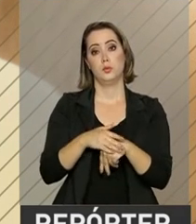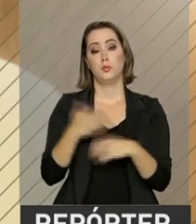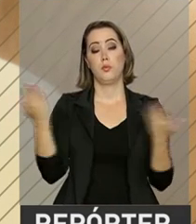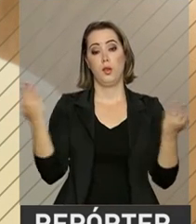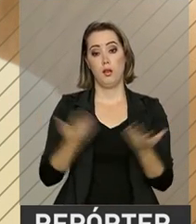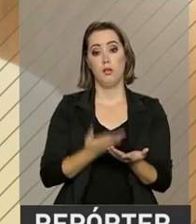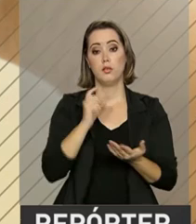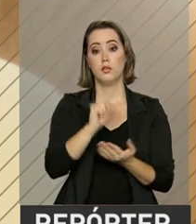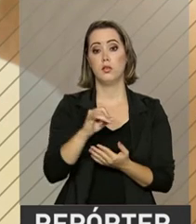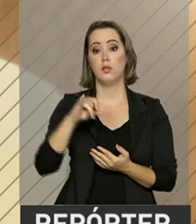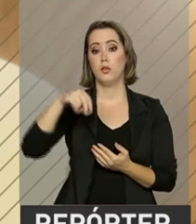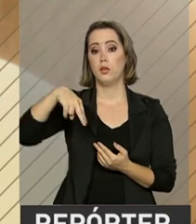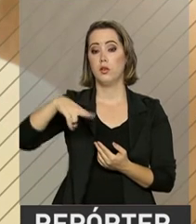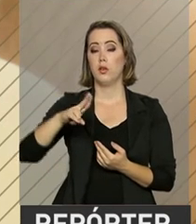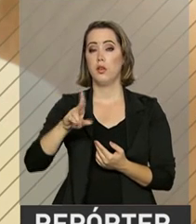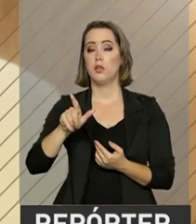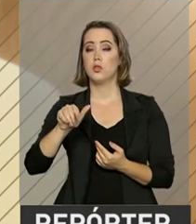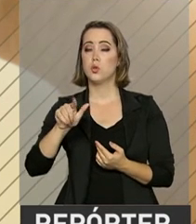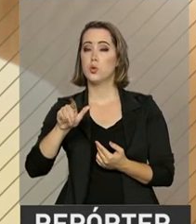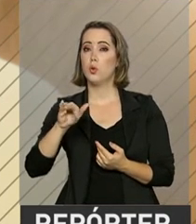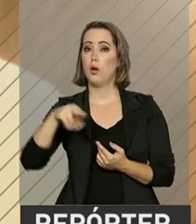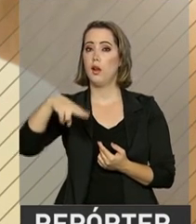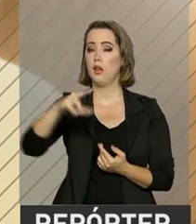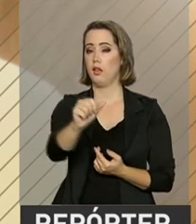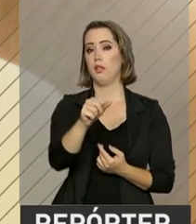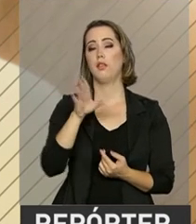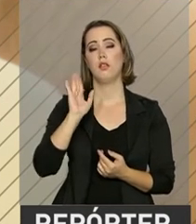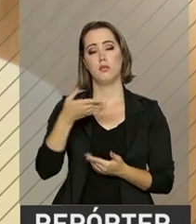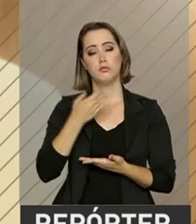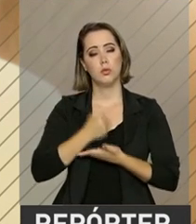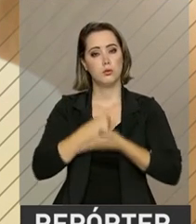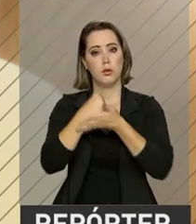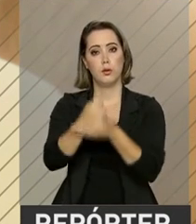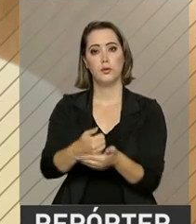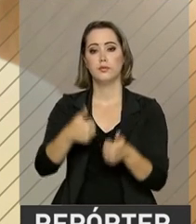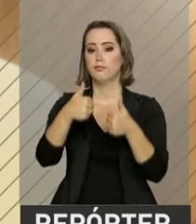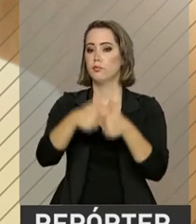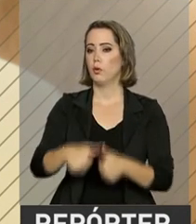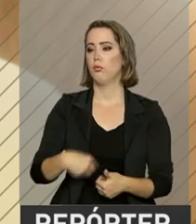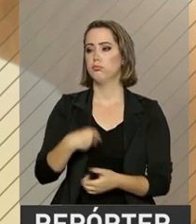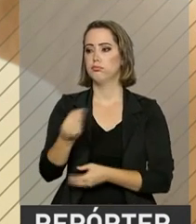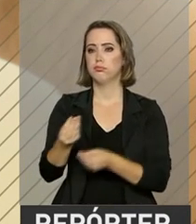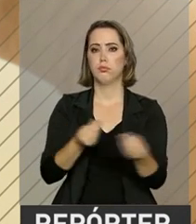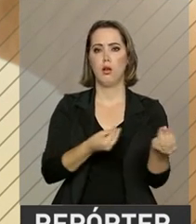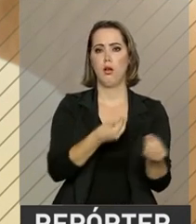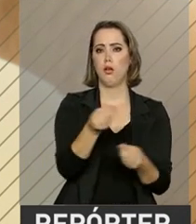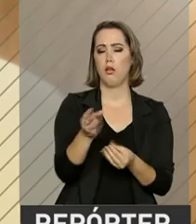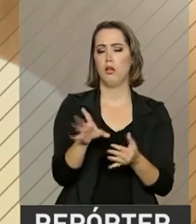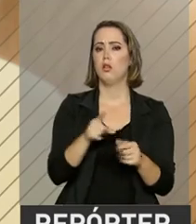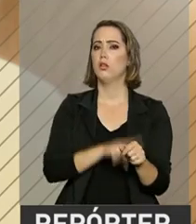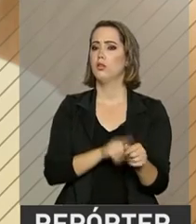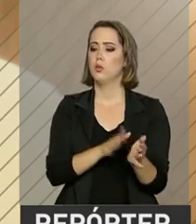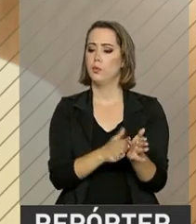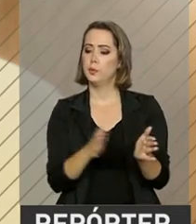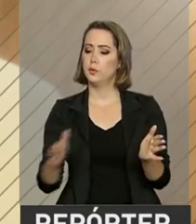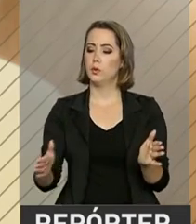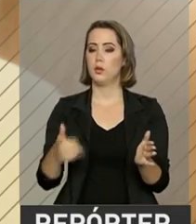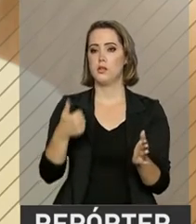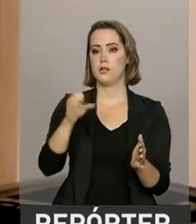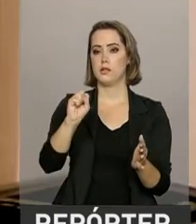agora a insulina de acção rápida deverá estar disponível para distribuição no prazo de 180